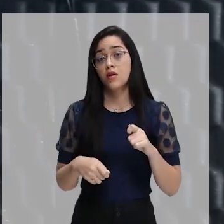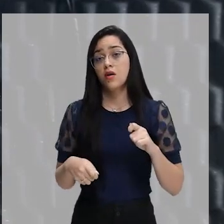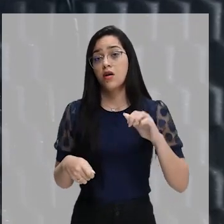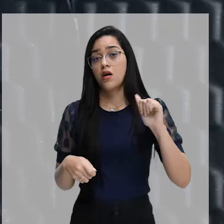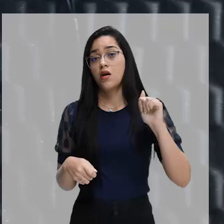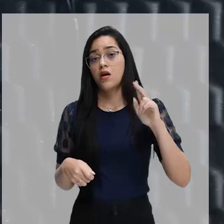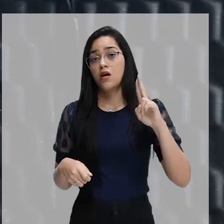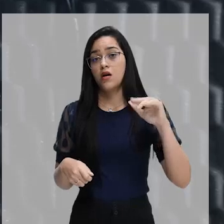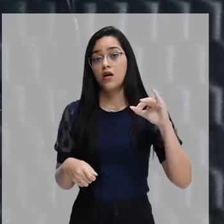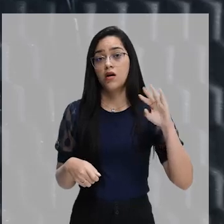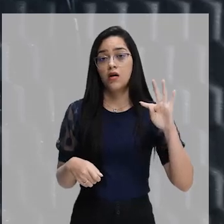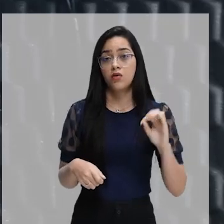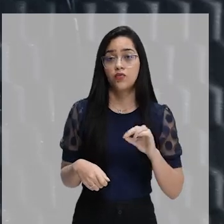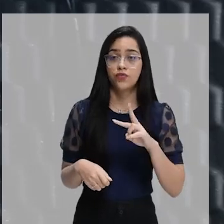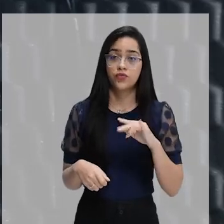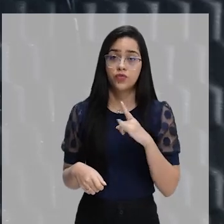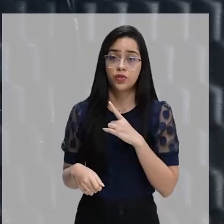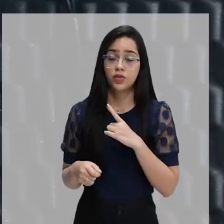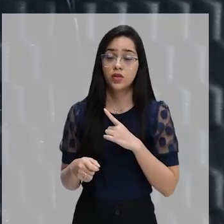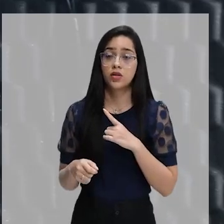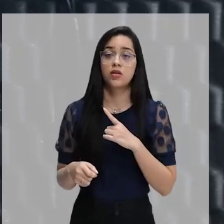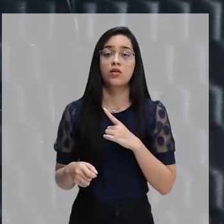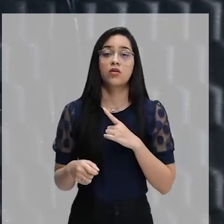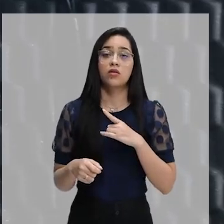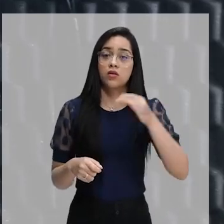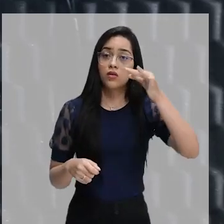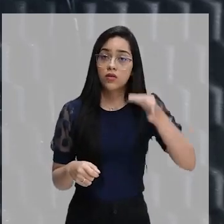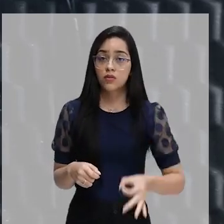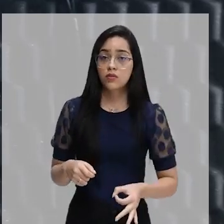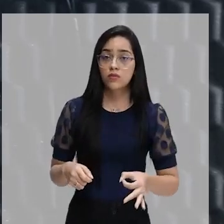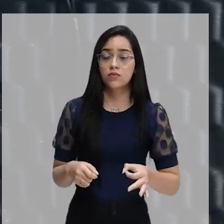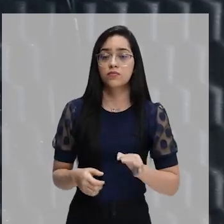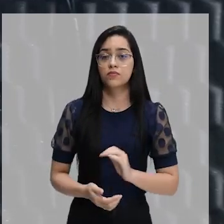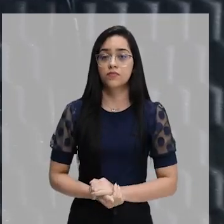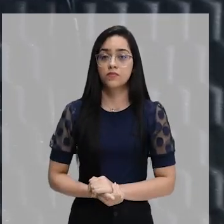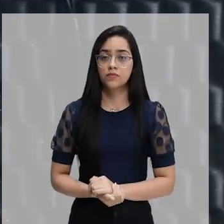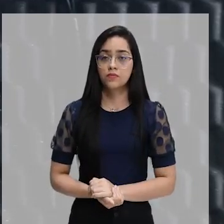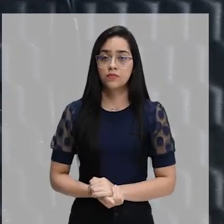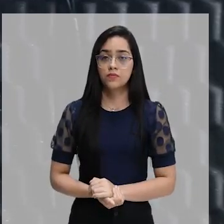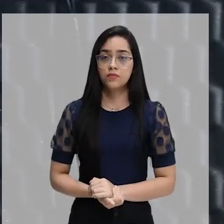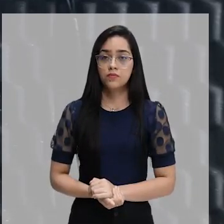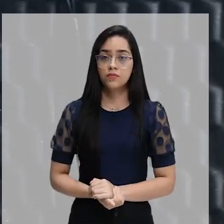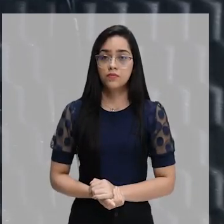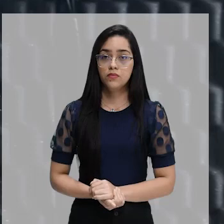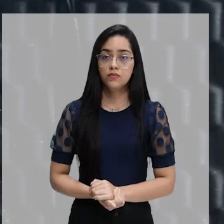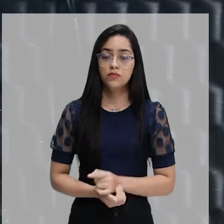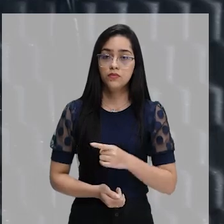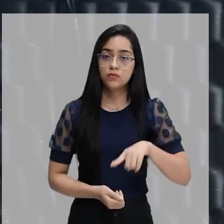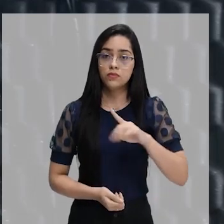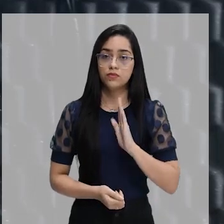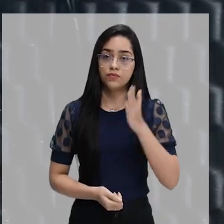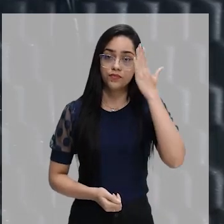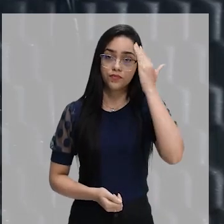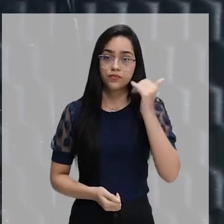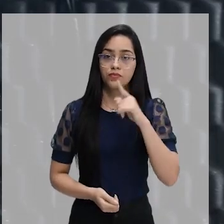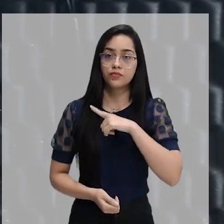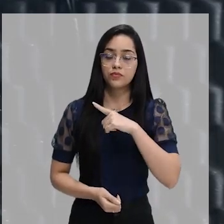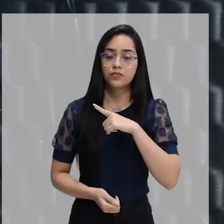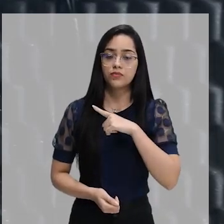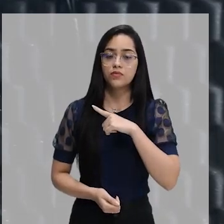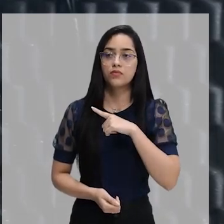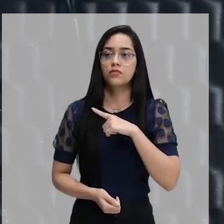também, a gente vai citar aqui para essa afirmação do determinismo biológico ou social. Então, você já sabe, eu tenho